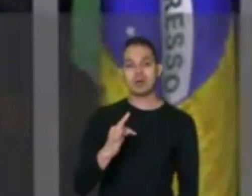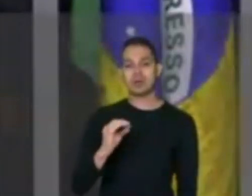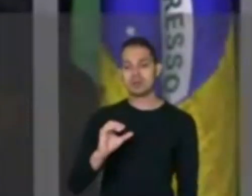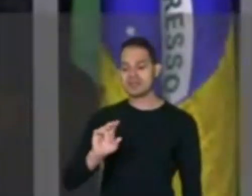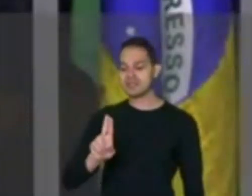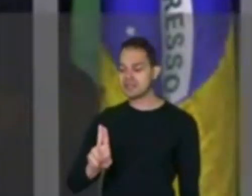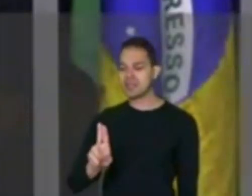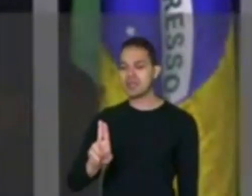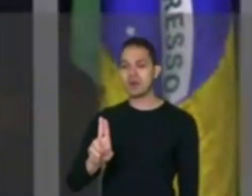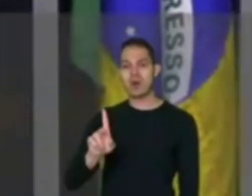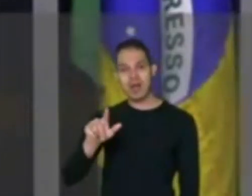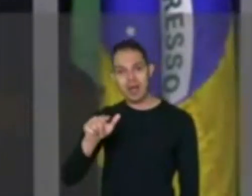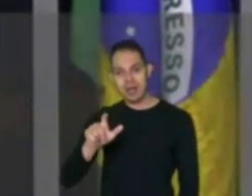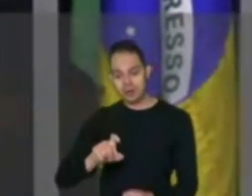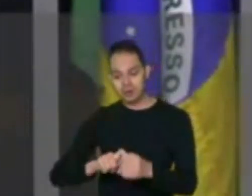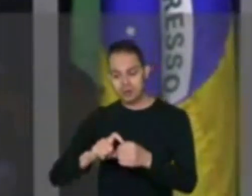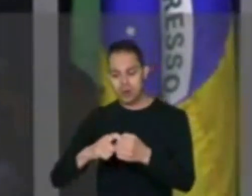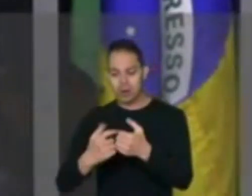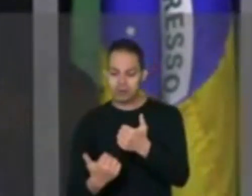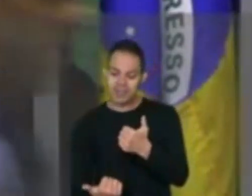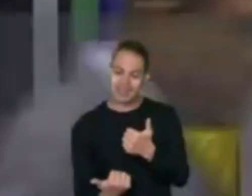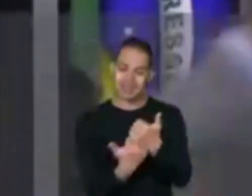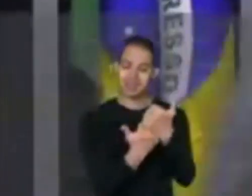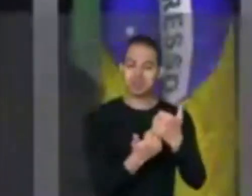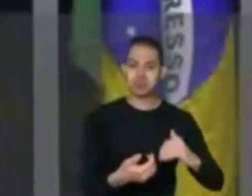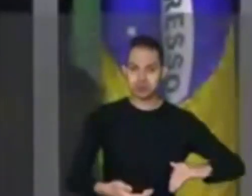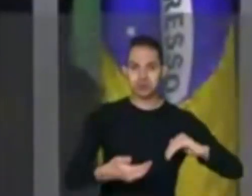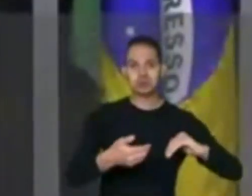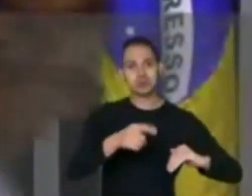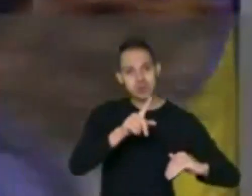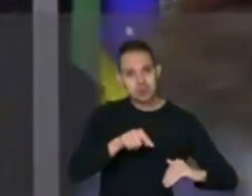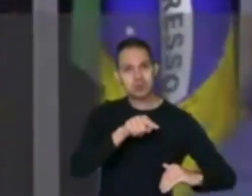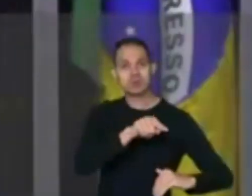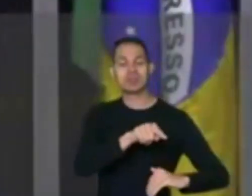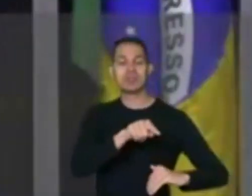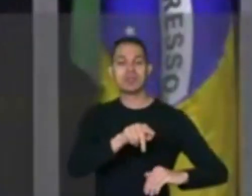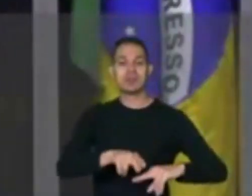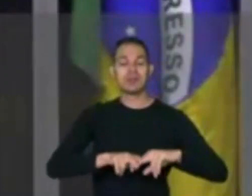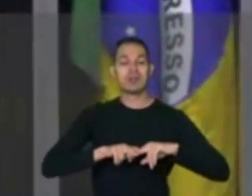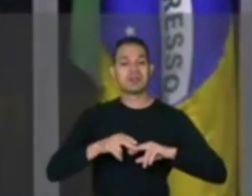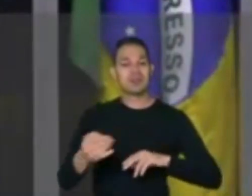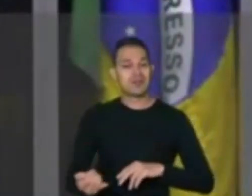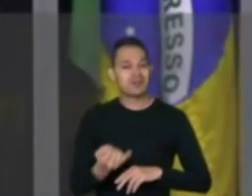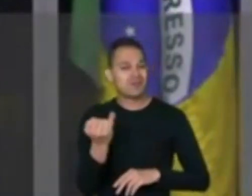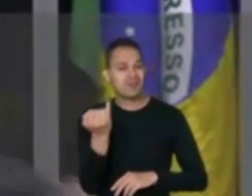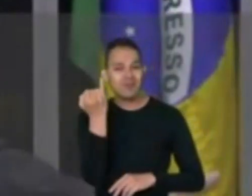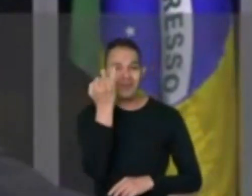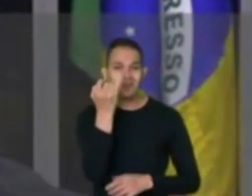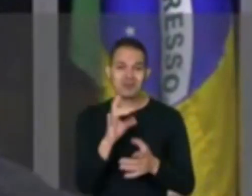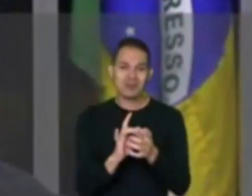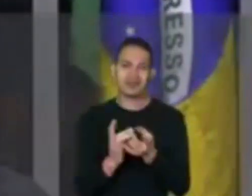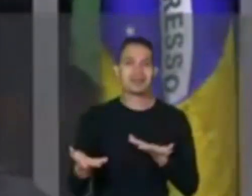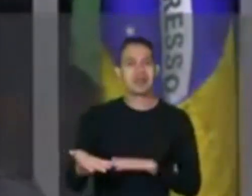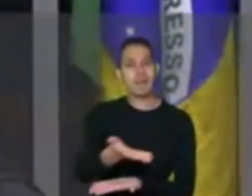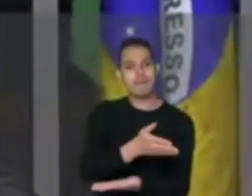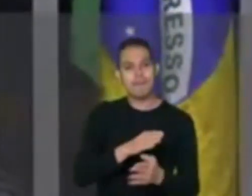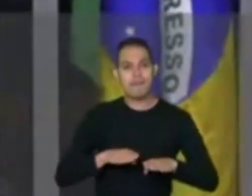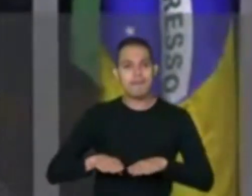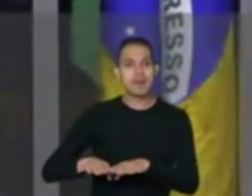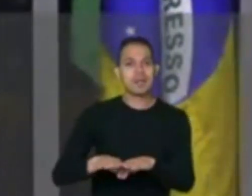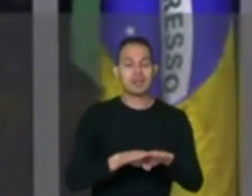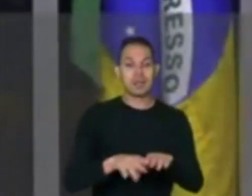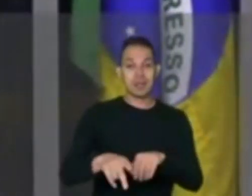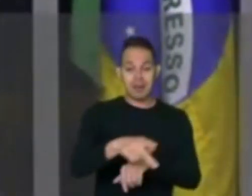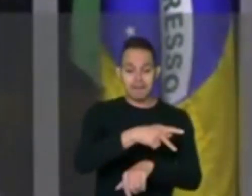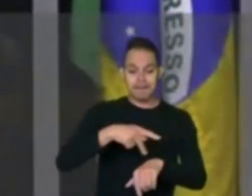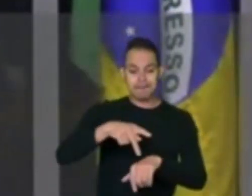órgão auxiliar deste poder legislativo, é fundamental para a democracia. Aliás, todos os países desenvolvidos com o